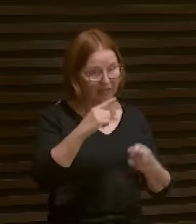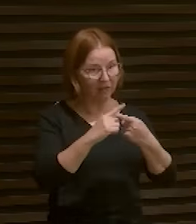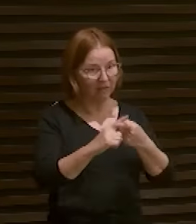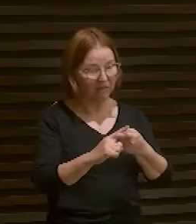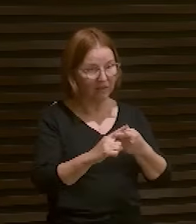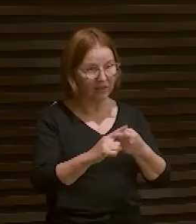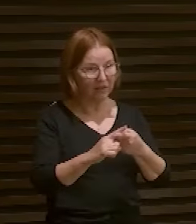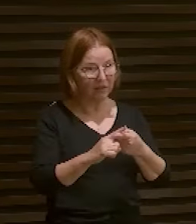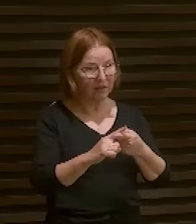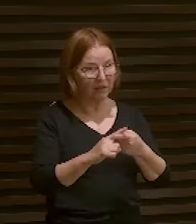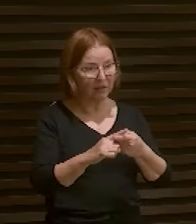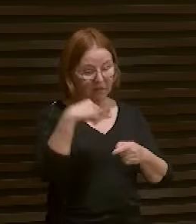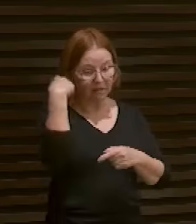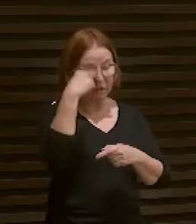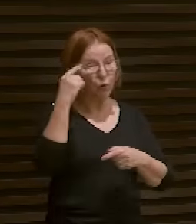é isso.